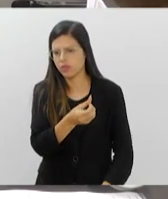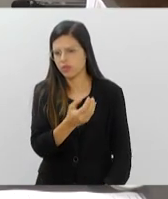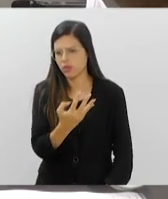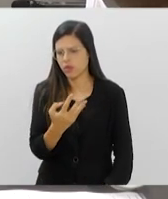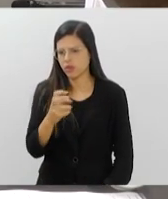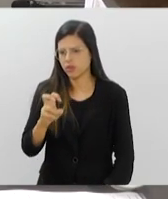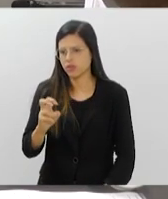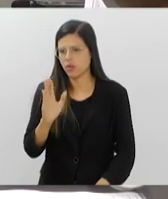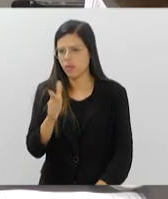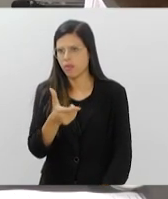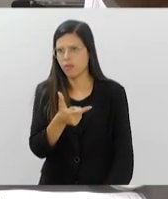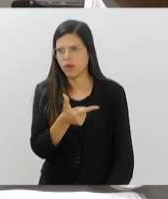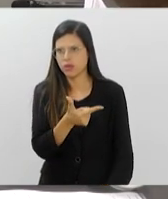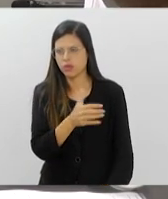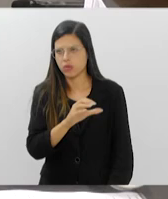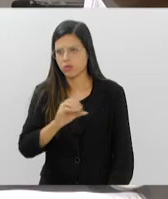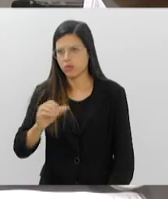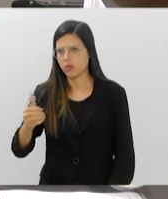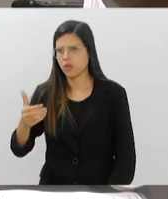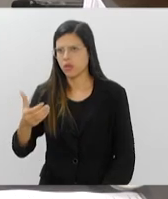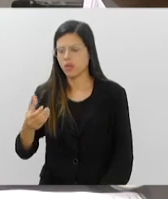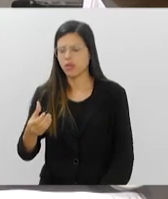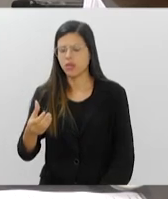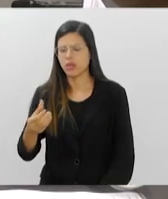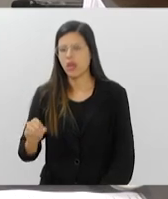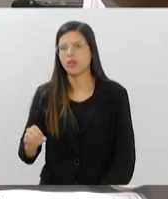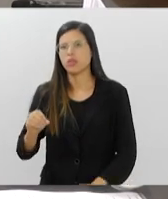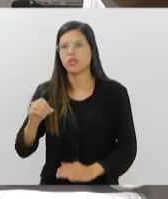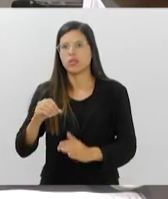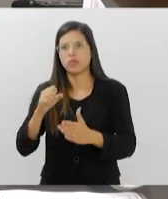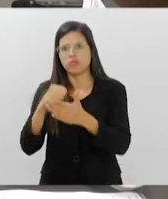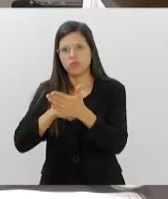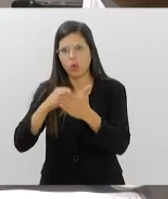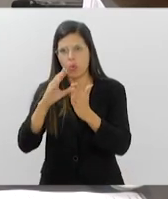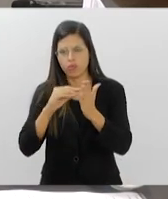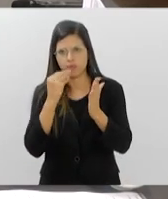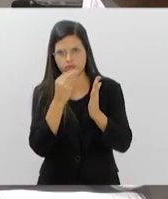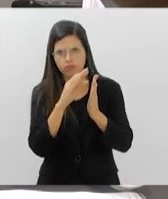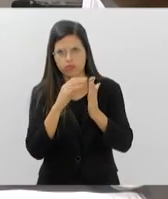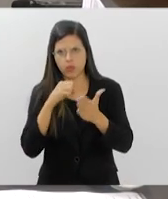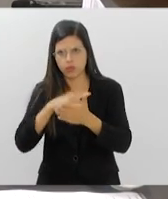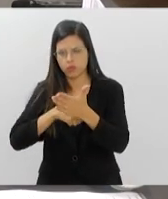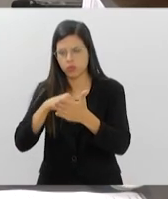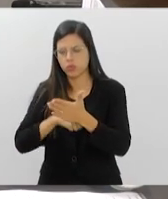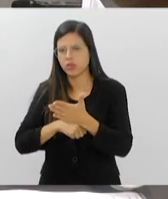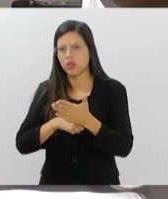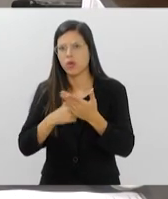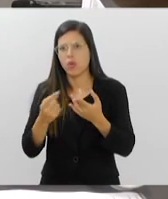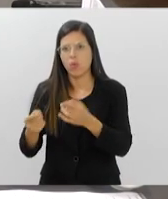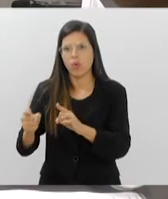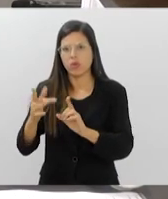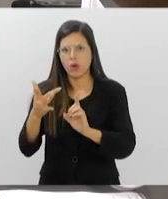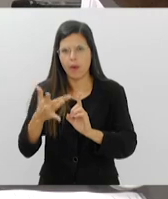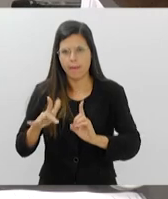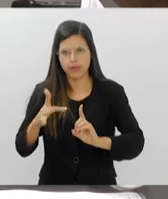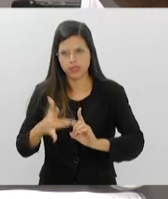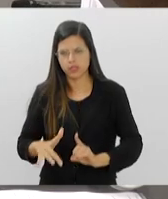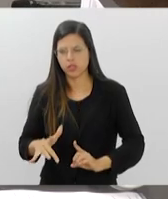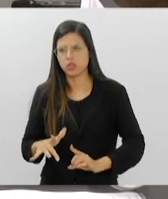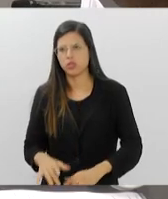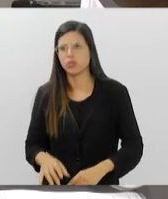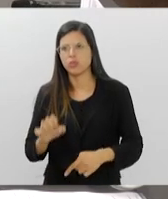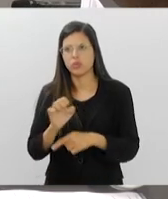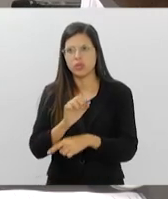o Capacitismo no calendário oficial do Estado do Rio de Janeiro. Parecer do deputado Fred Pacheco. O parecer é